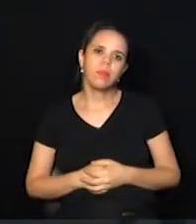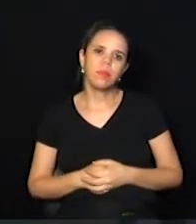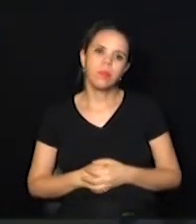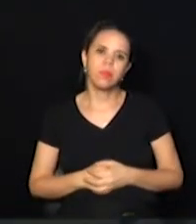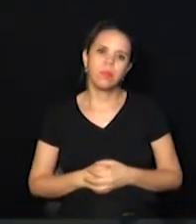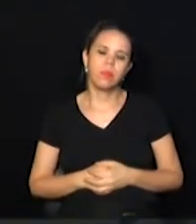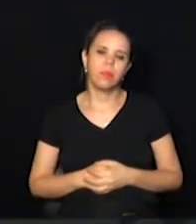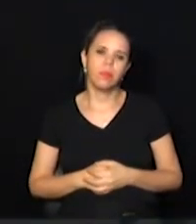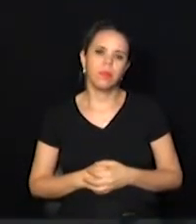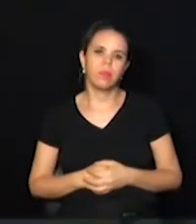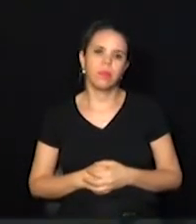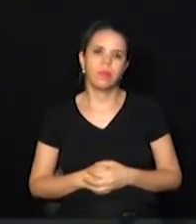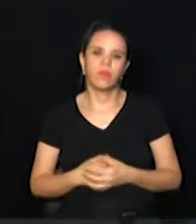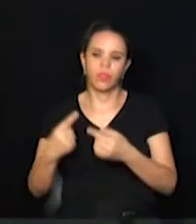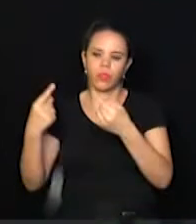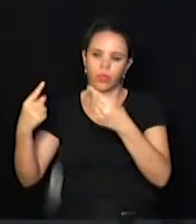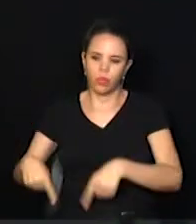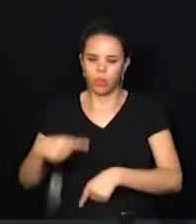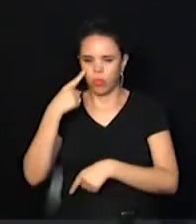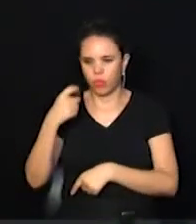Ele contrariou os interesses